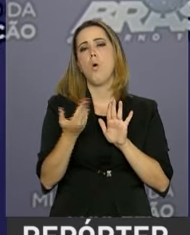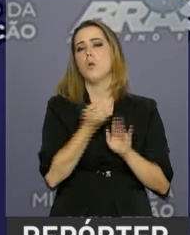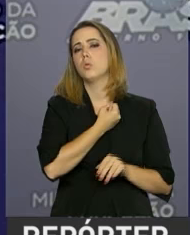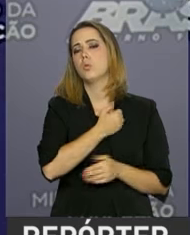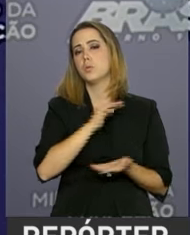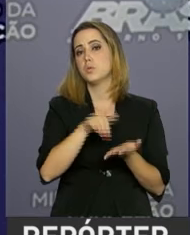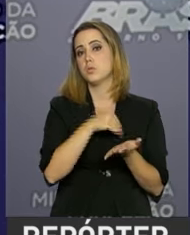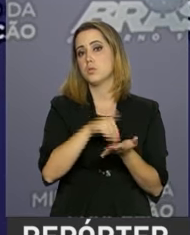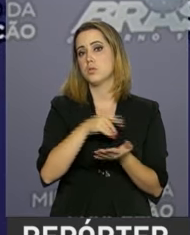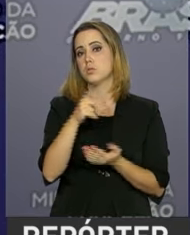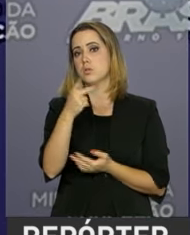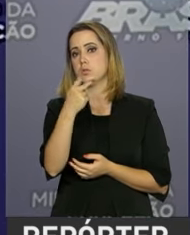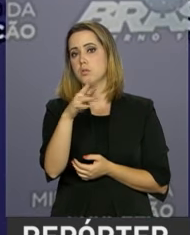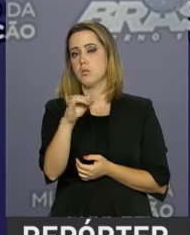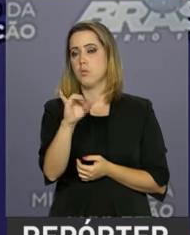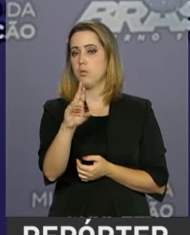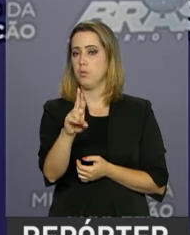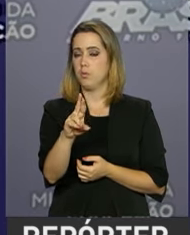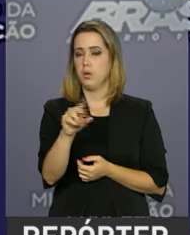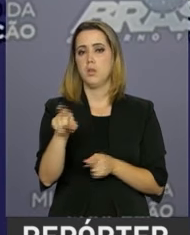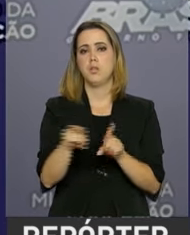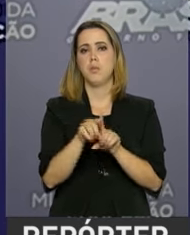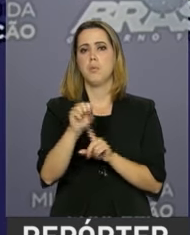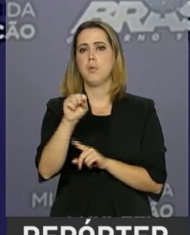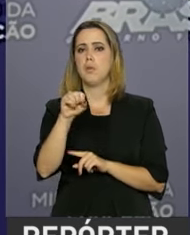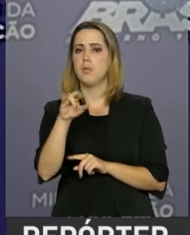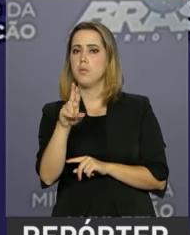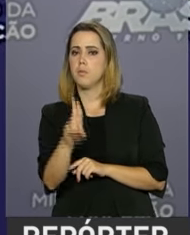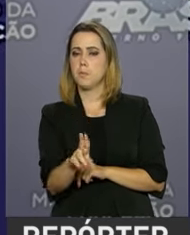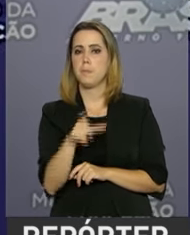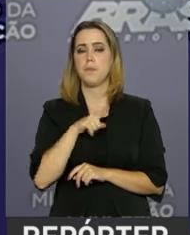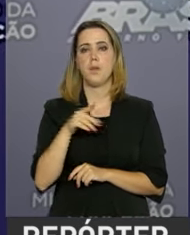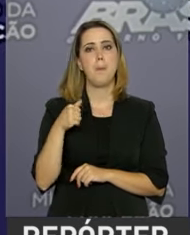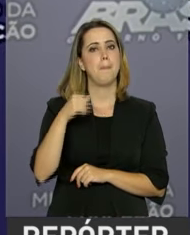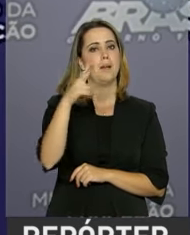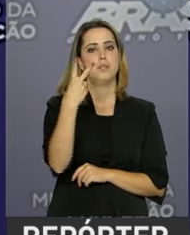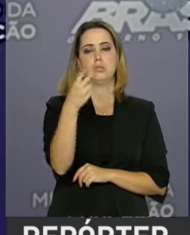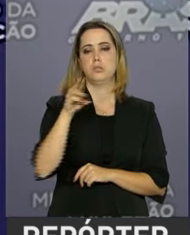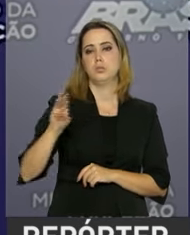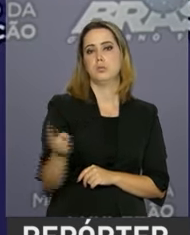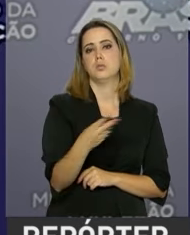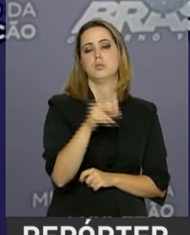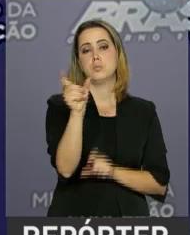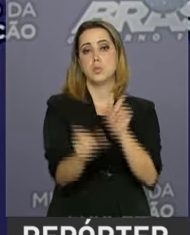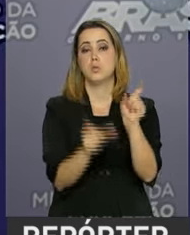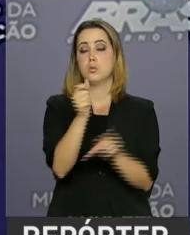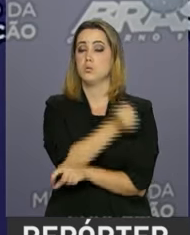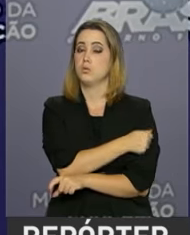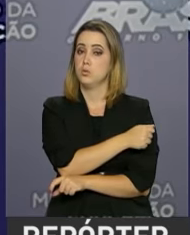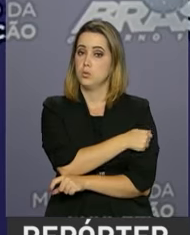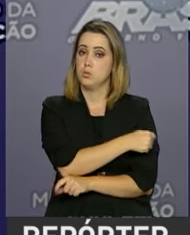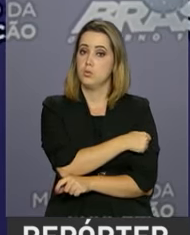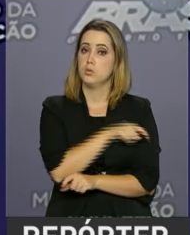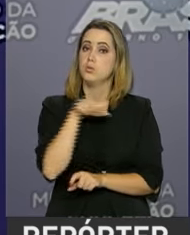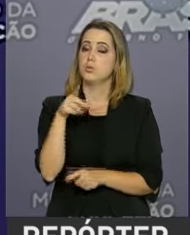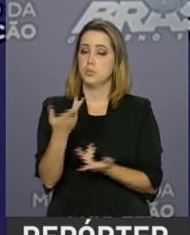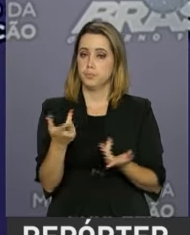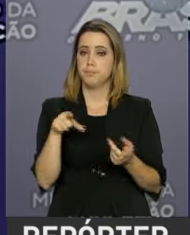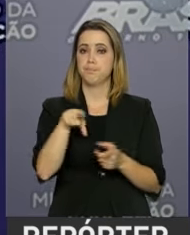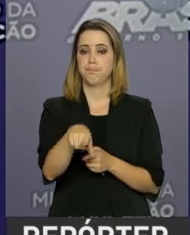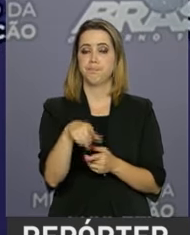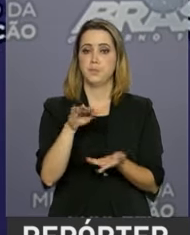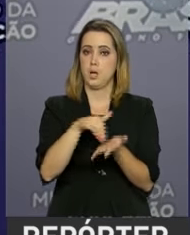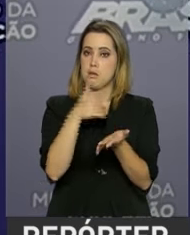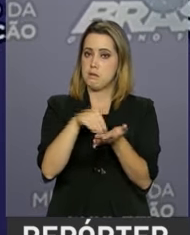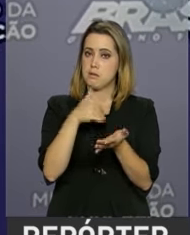e no Sisu. Cerca de 2 milhões e meio de estudantes disputaram uma das 238 mil vagas oferecidas pelo Sistema de